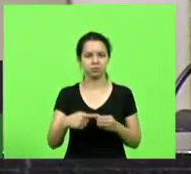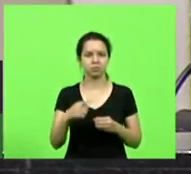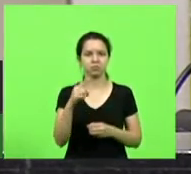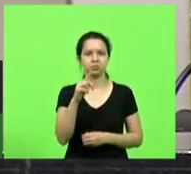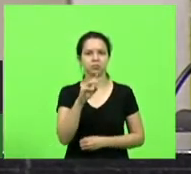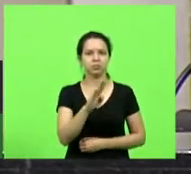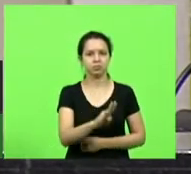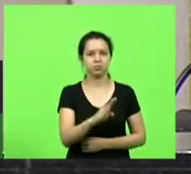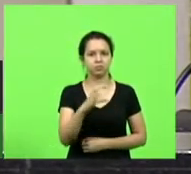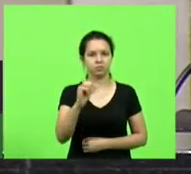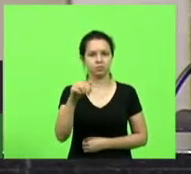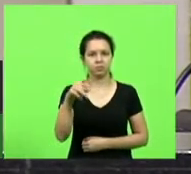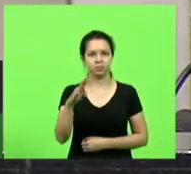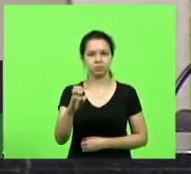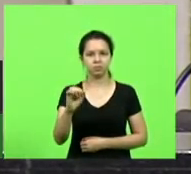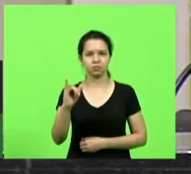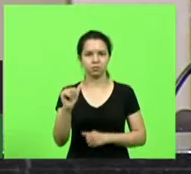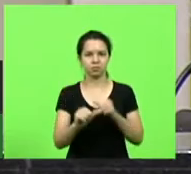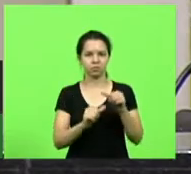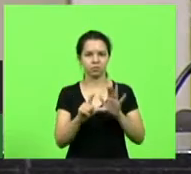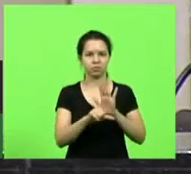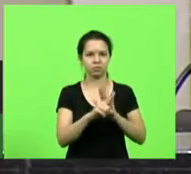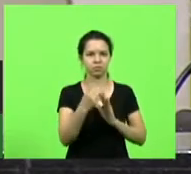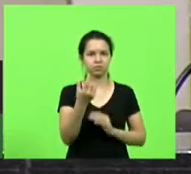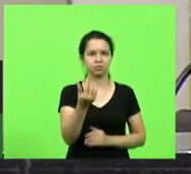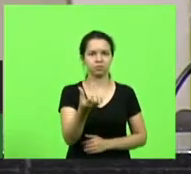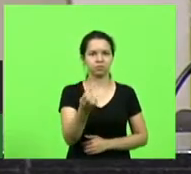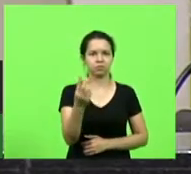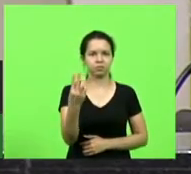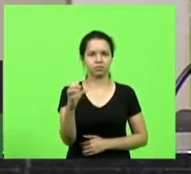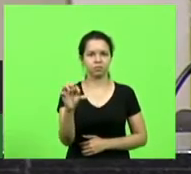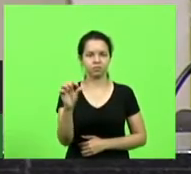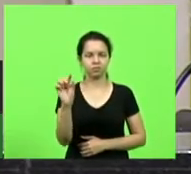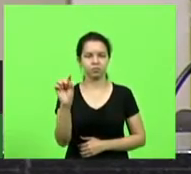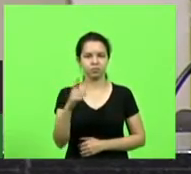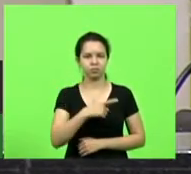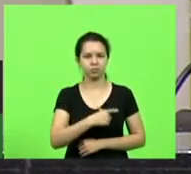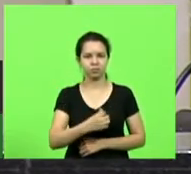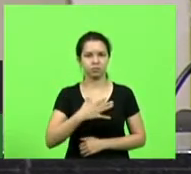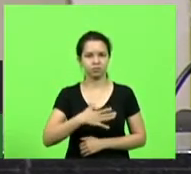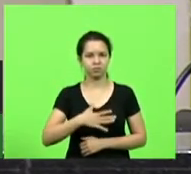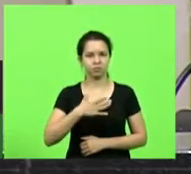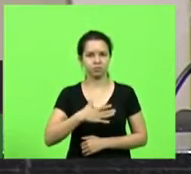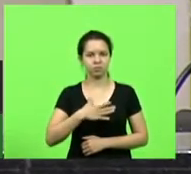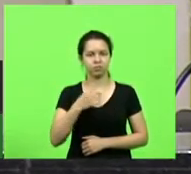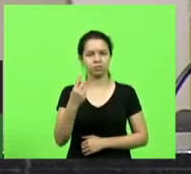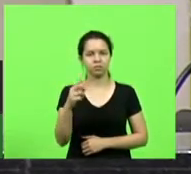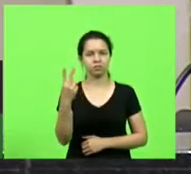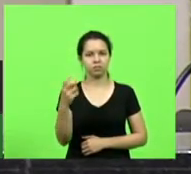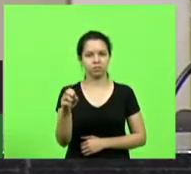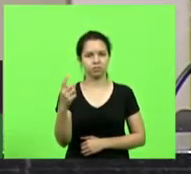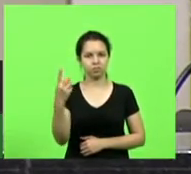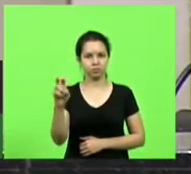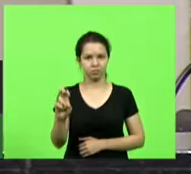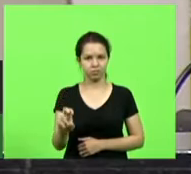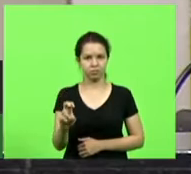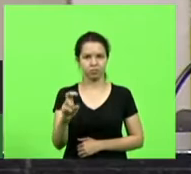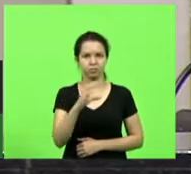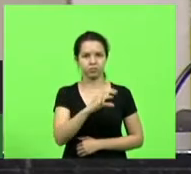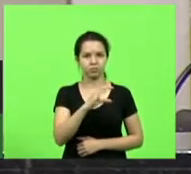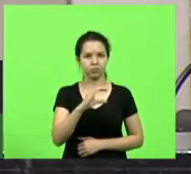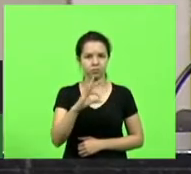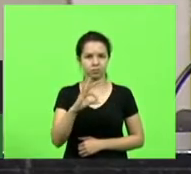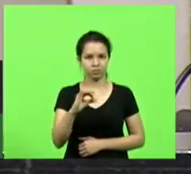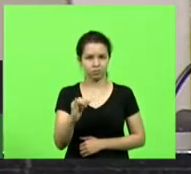lei 16.689, de 31 de agosto de 2015, com parecer favorável da Comissão de Constituição e Justiça. Em